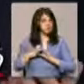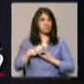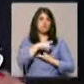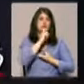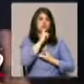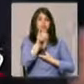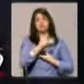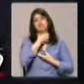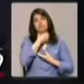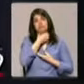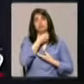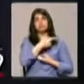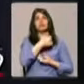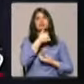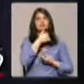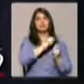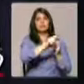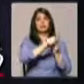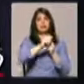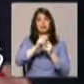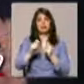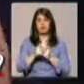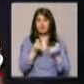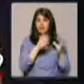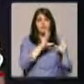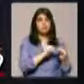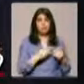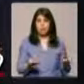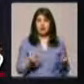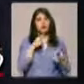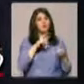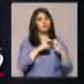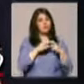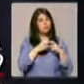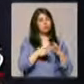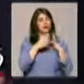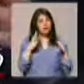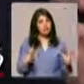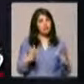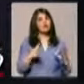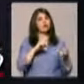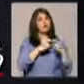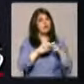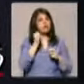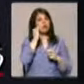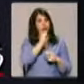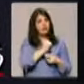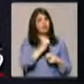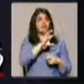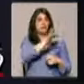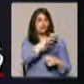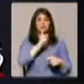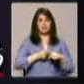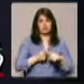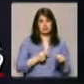e sobretudo continuar a pagar à sua população é realmente um problema grave para a Grécia e naturalmente pode vir a causar alguma